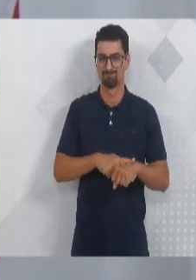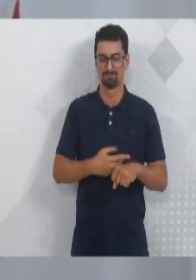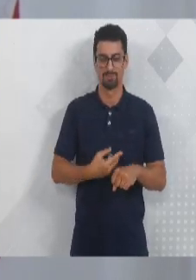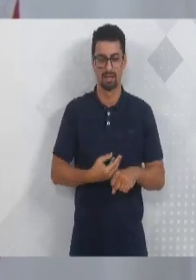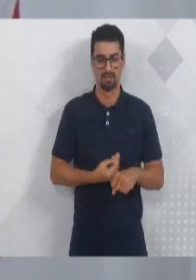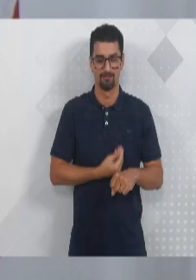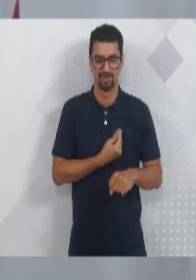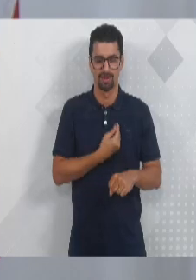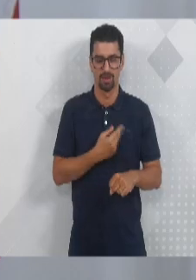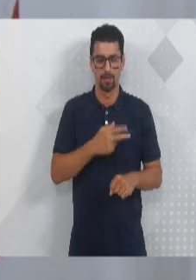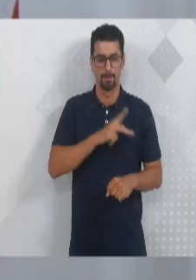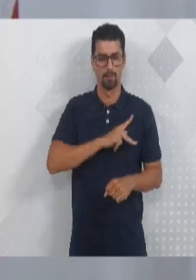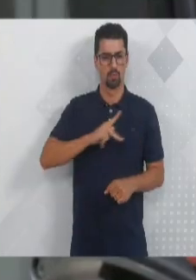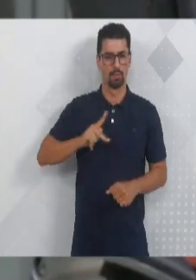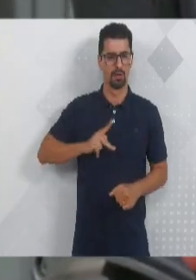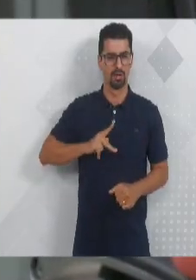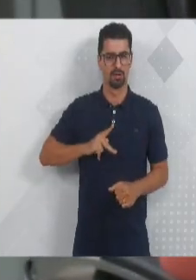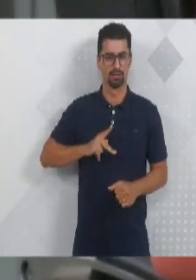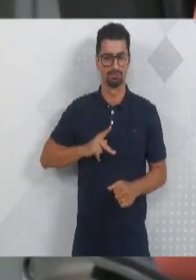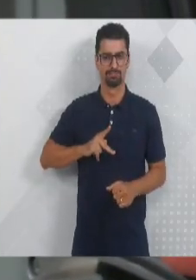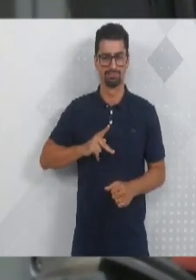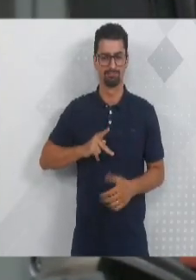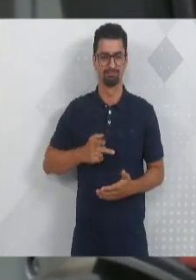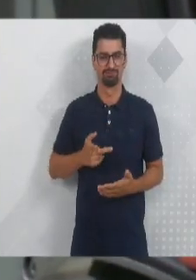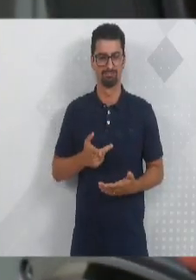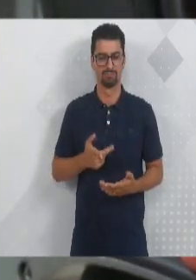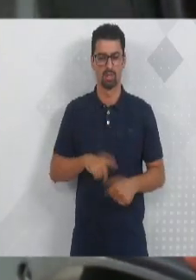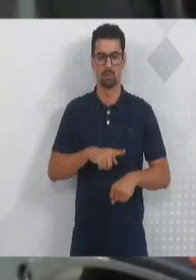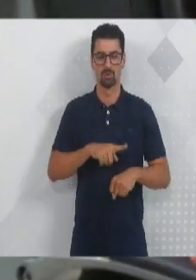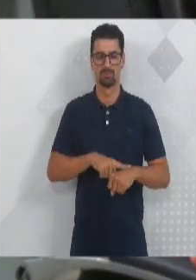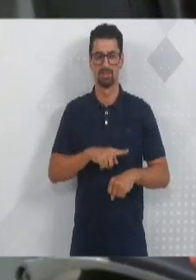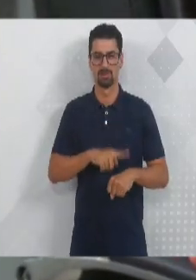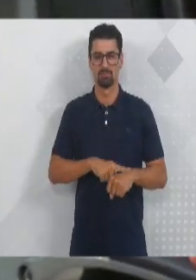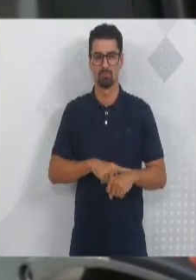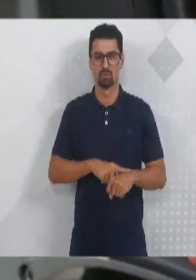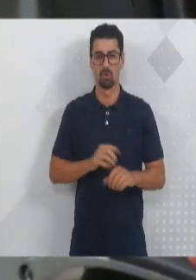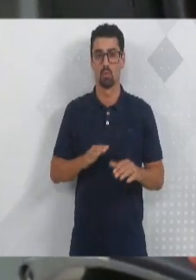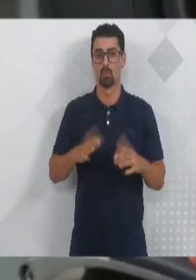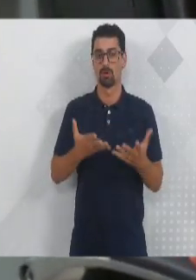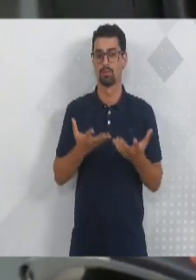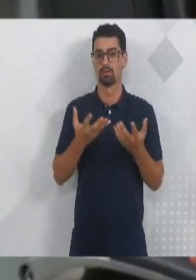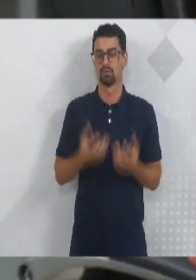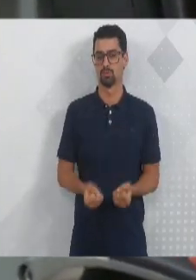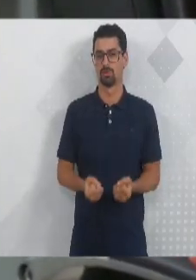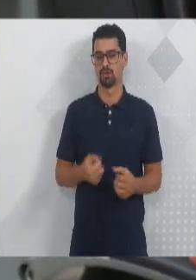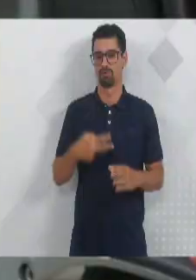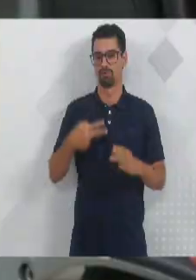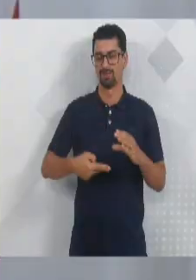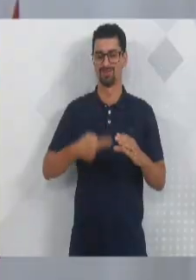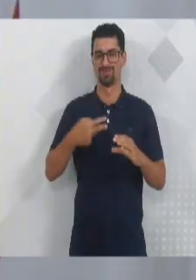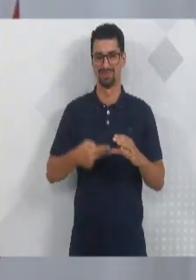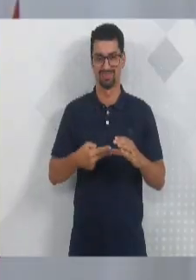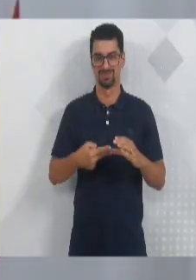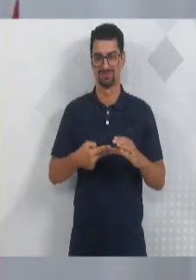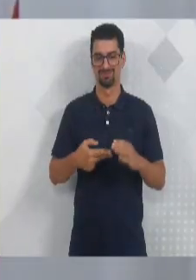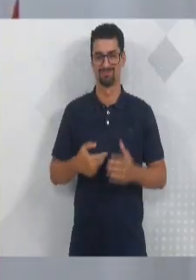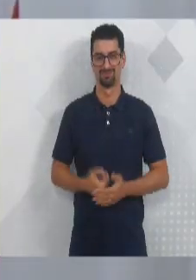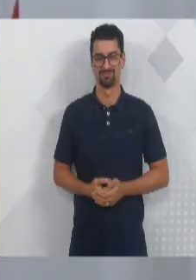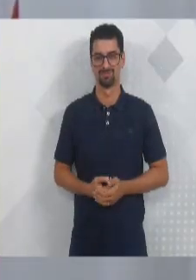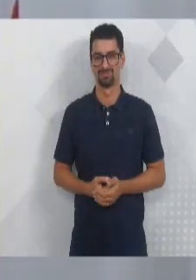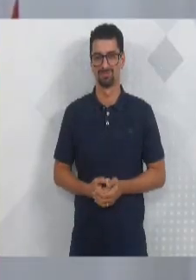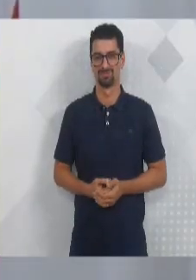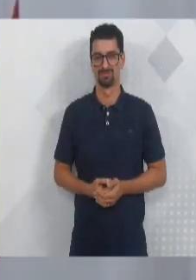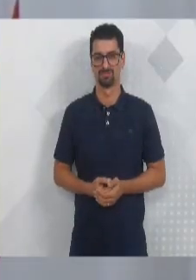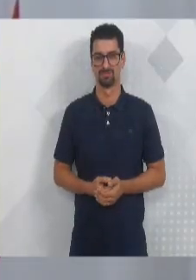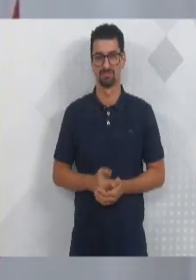caminhada pública na época de quando quando assumia a câmara a câmara de vereadores e